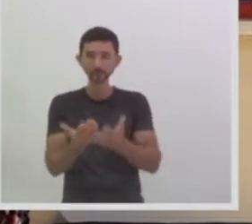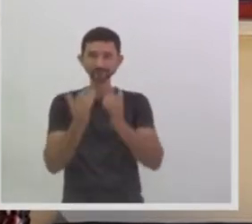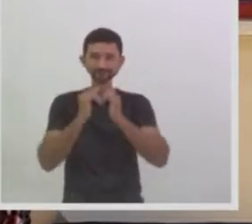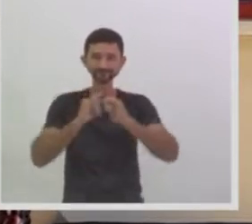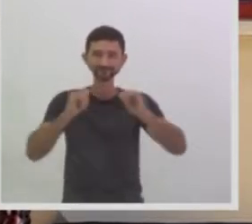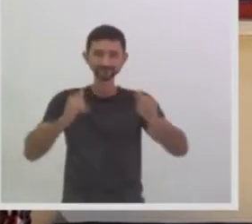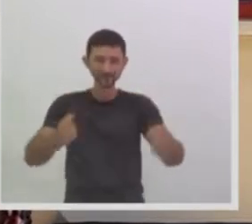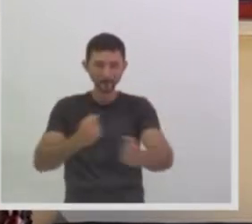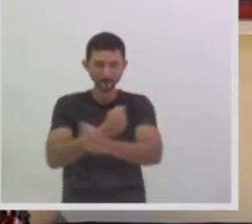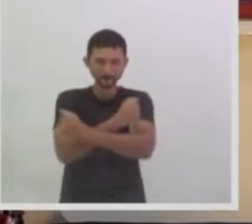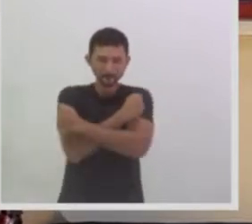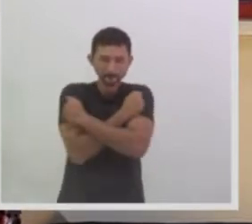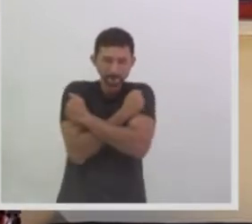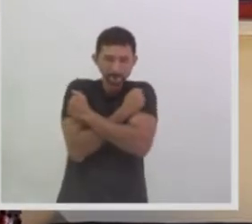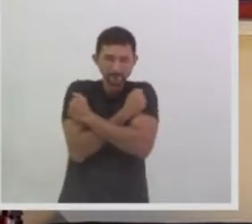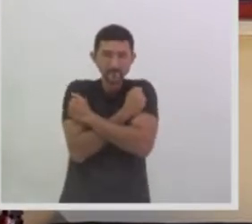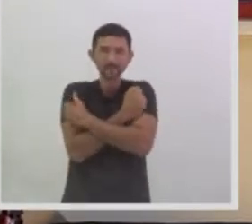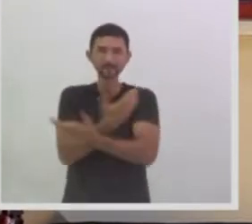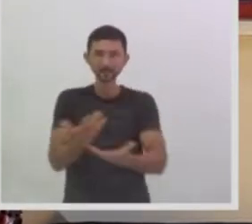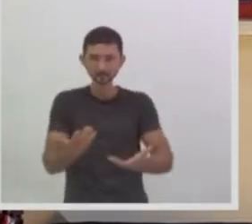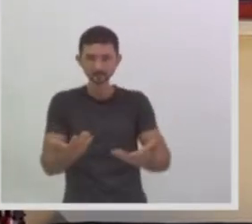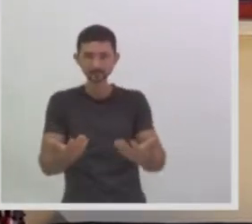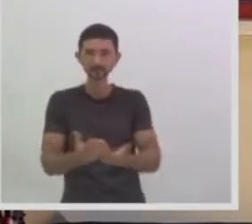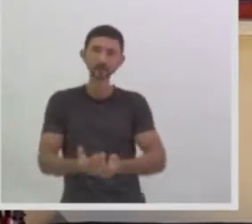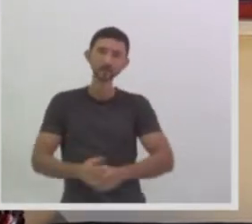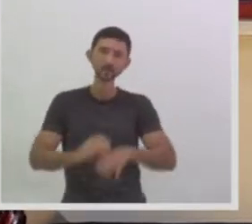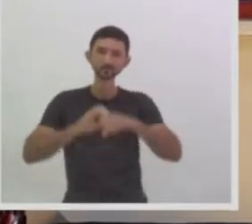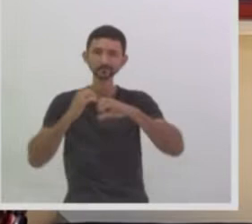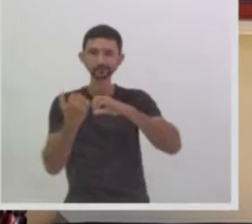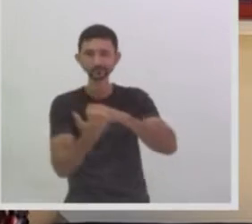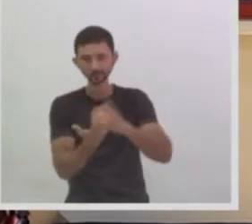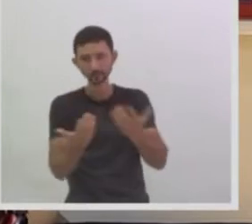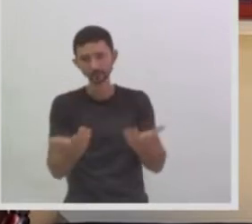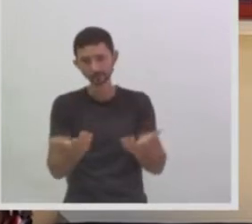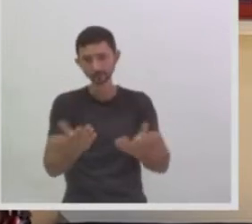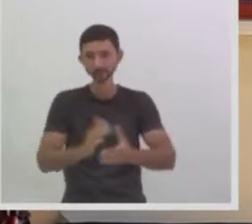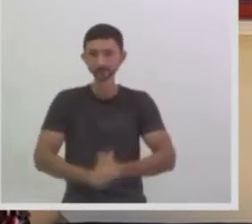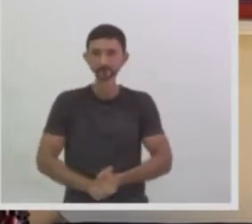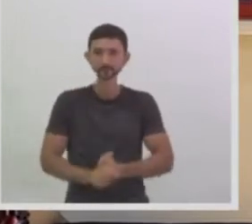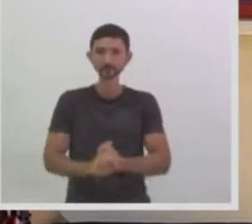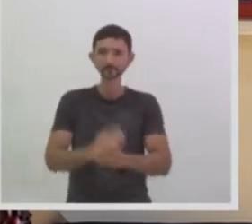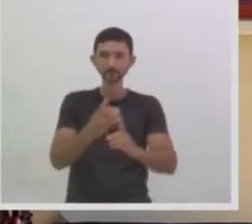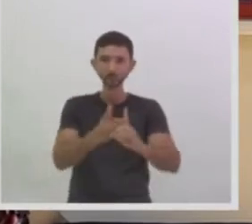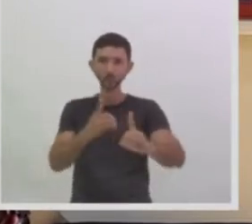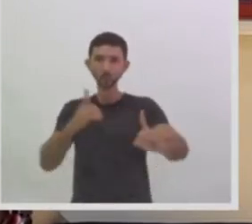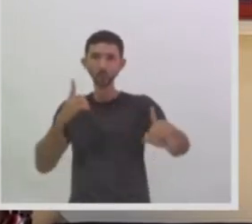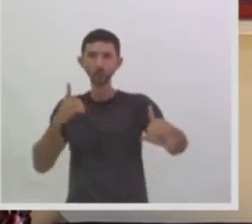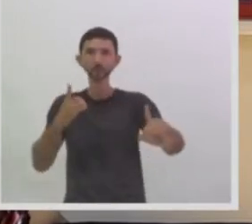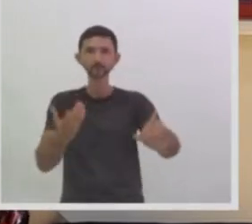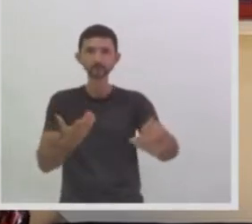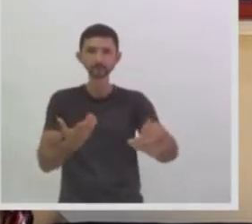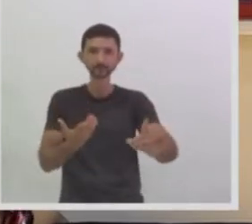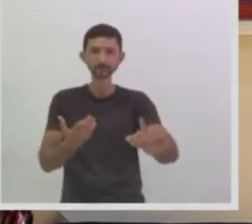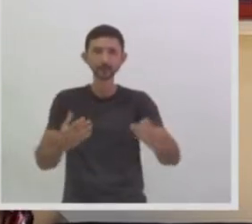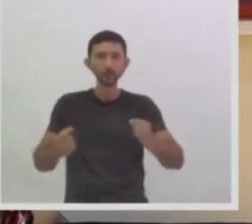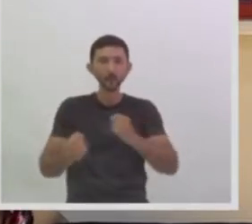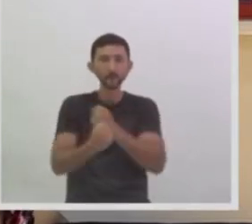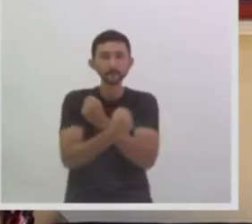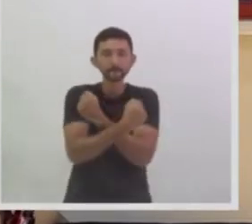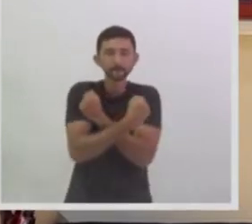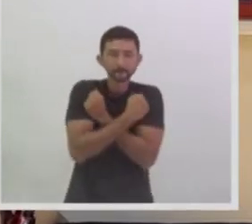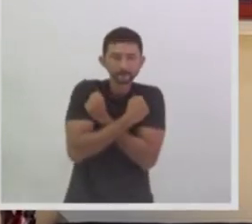bem apertado nesse tempo de pandemia, de isolamento, mas um abraço virtual bem